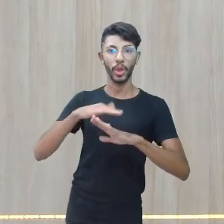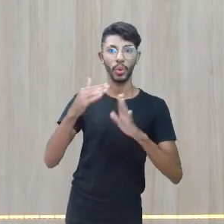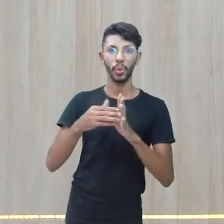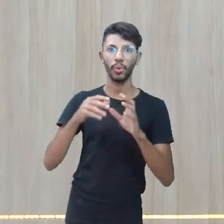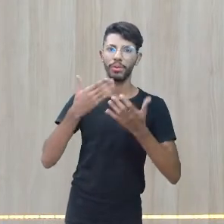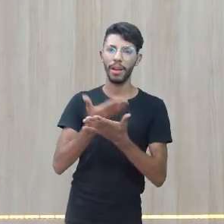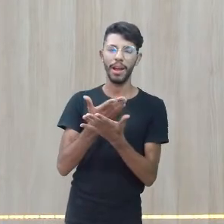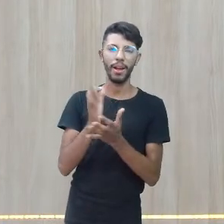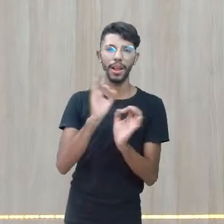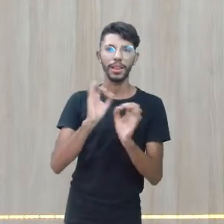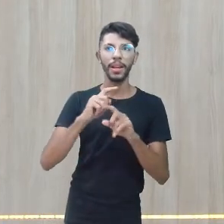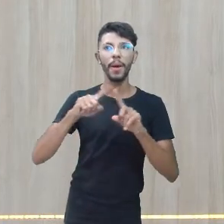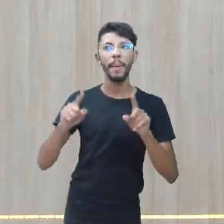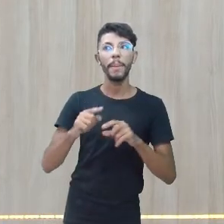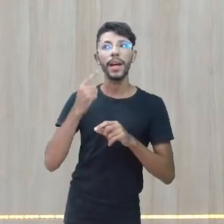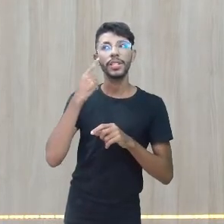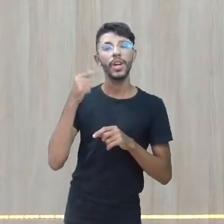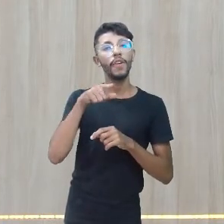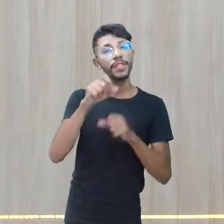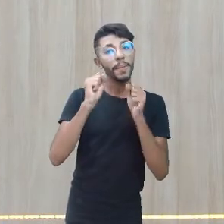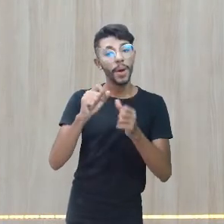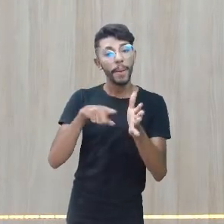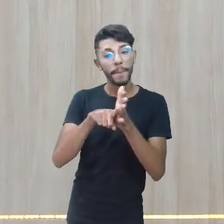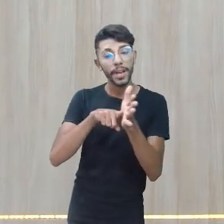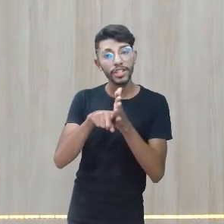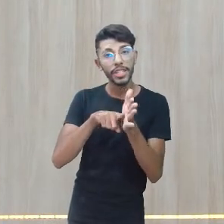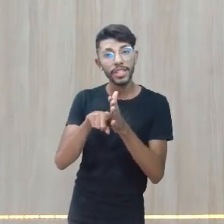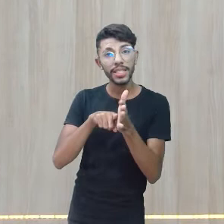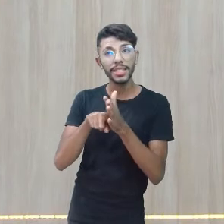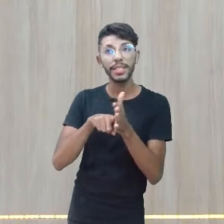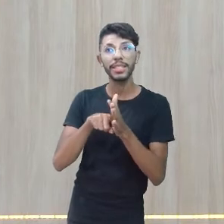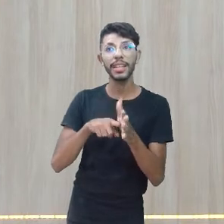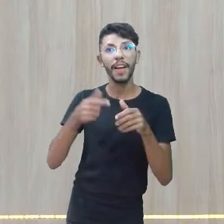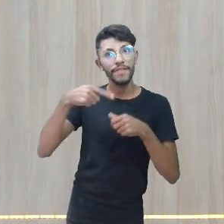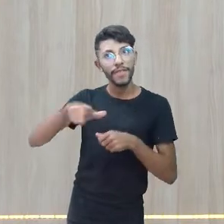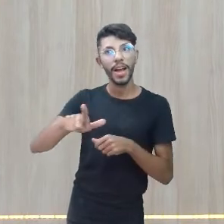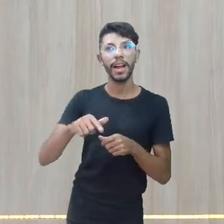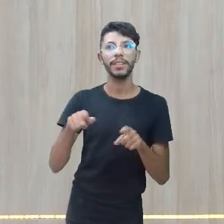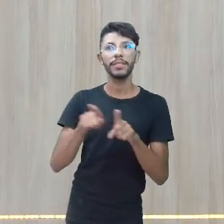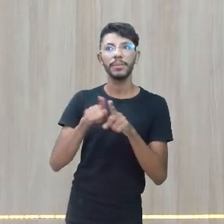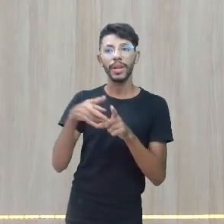lá, pesquisa, vê outros fabulistas que existem, tá?